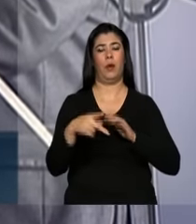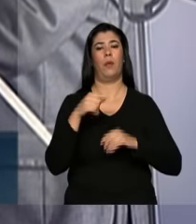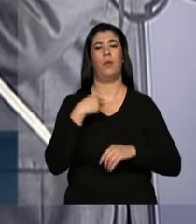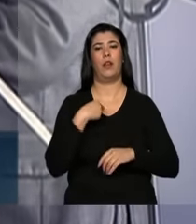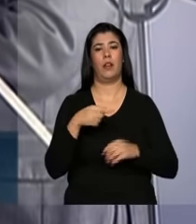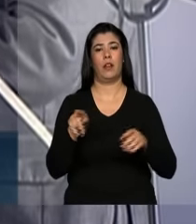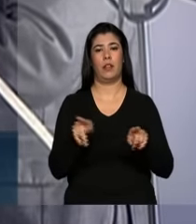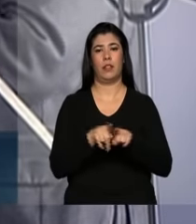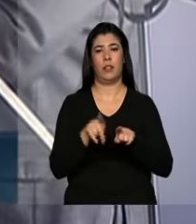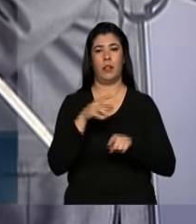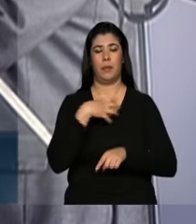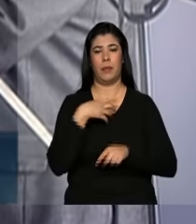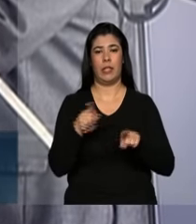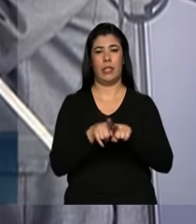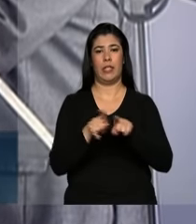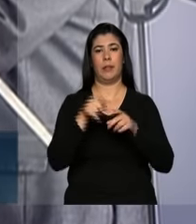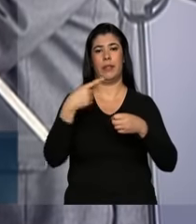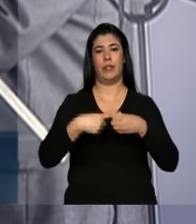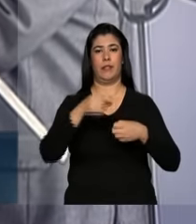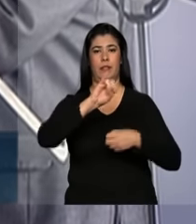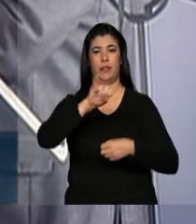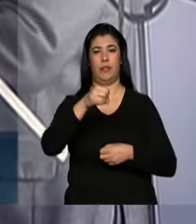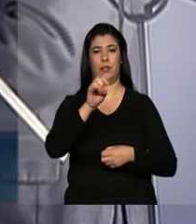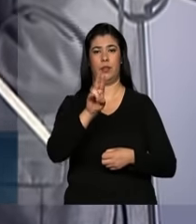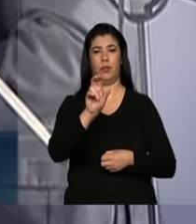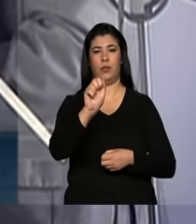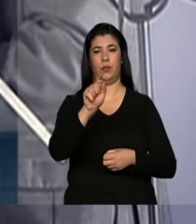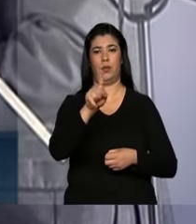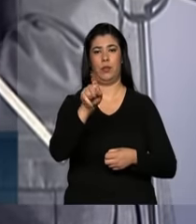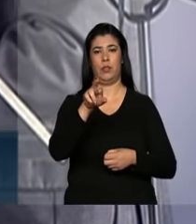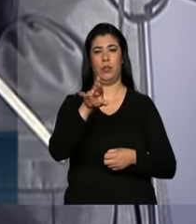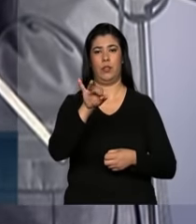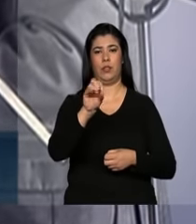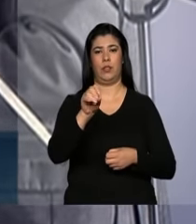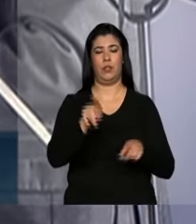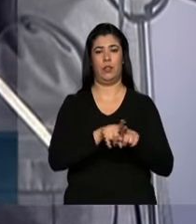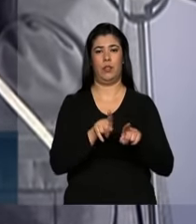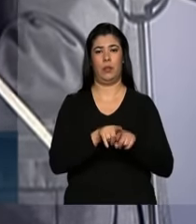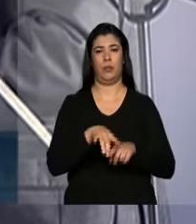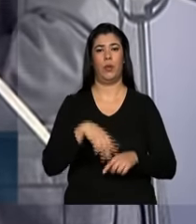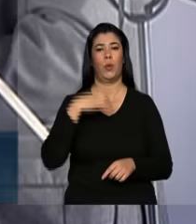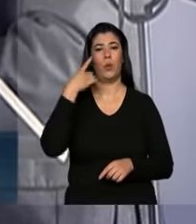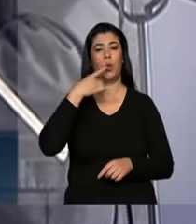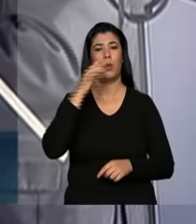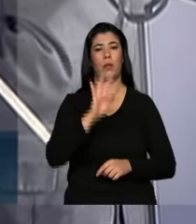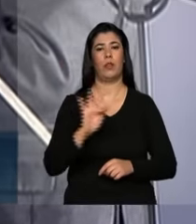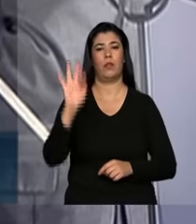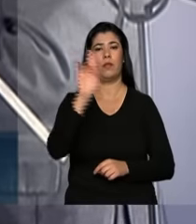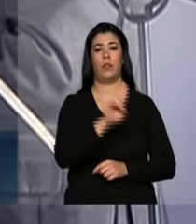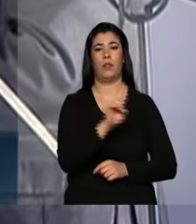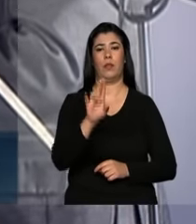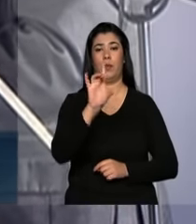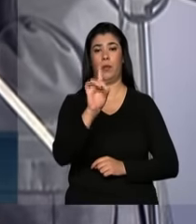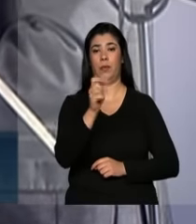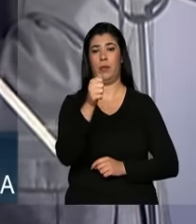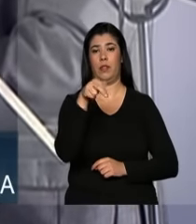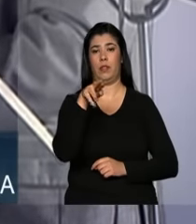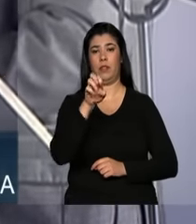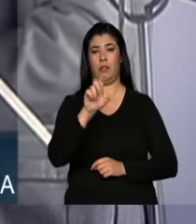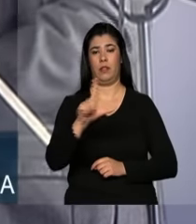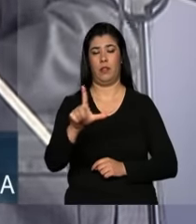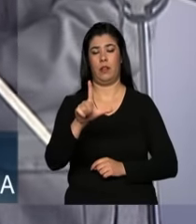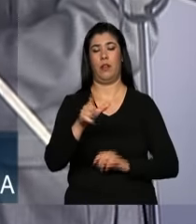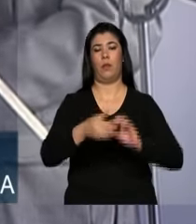também os deputados aqui presentes, na pessoa do deputado Daniel Federal, Daniel Almeida. A